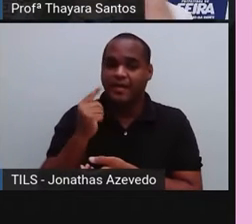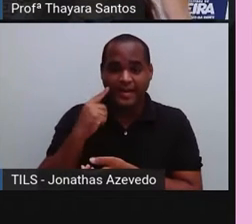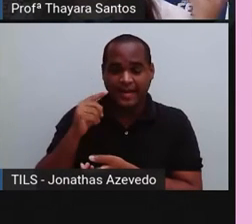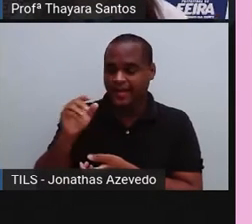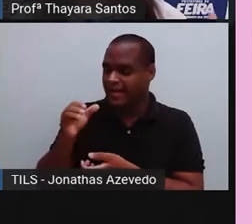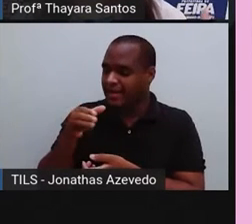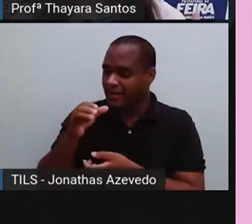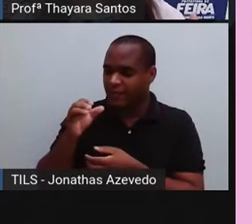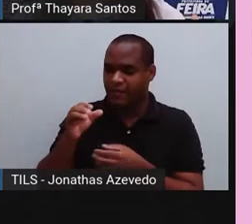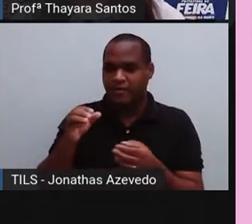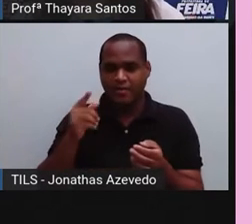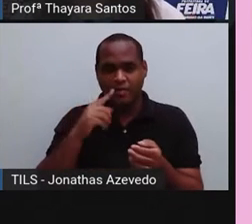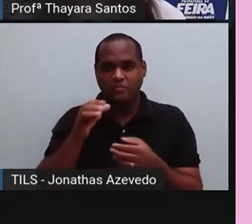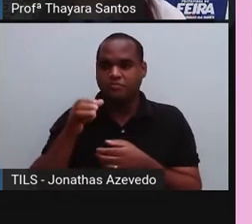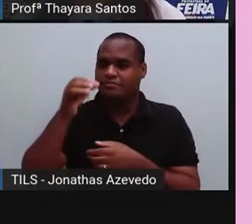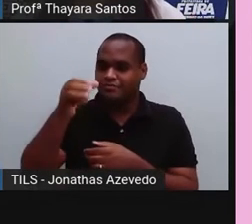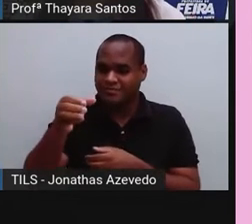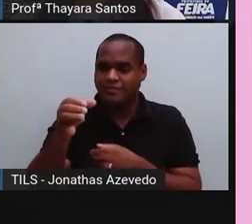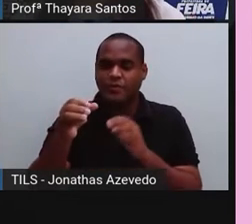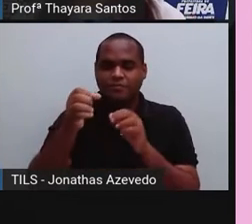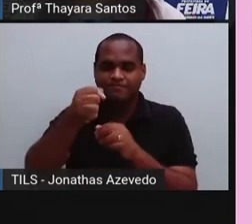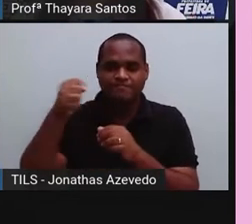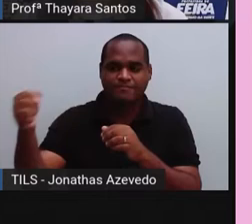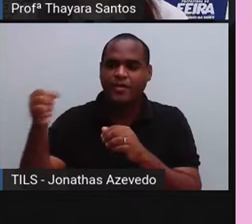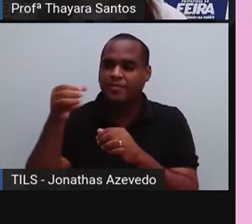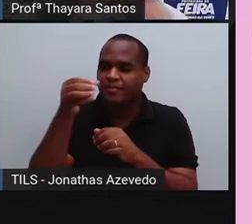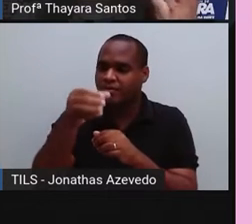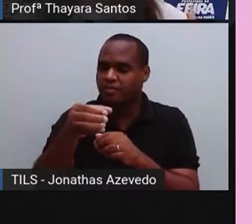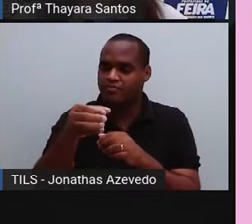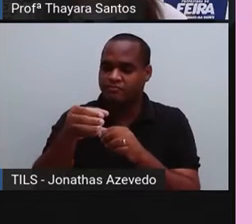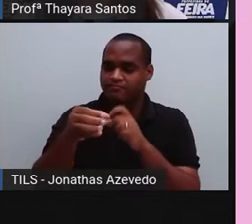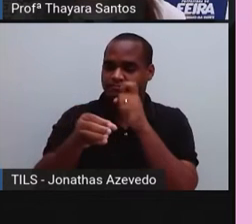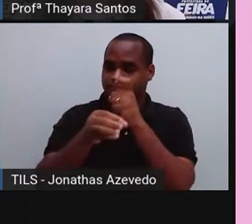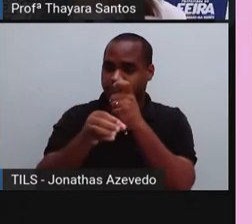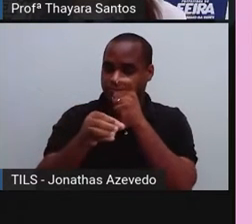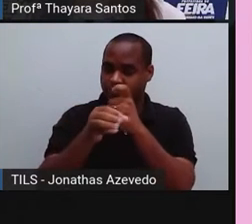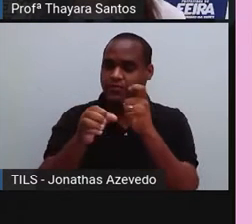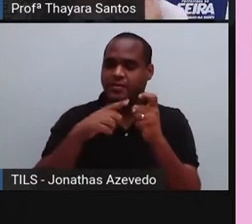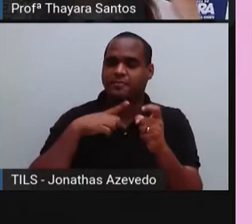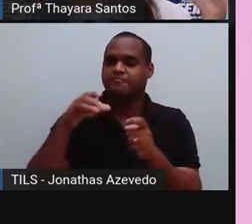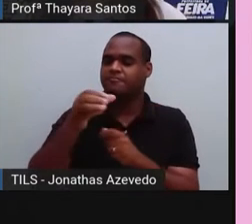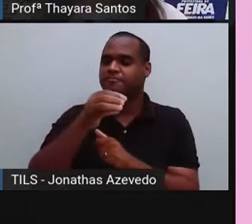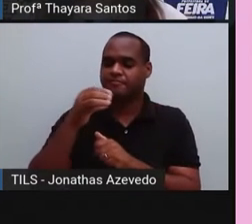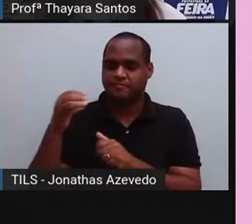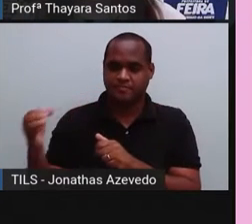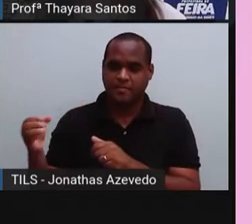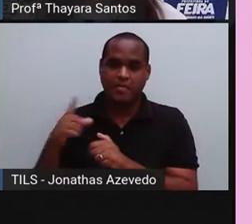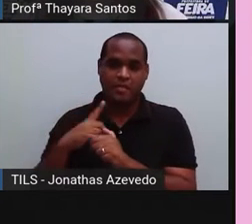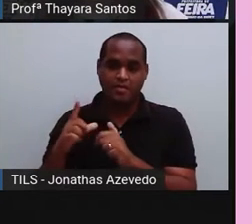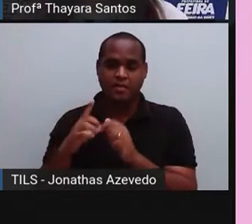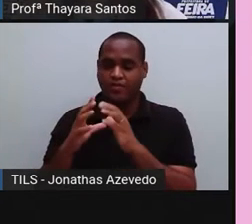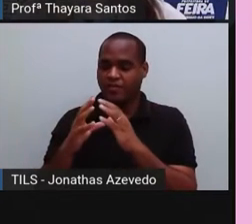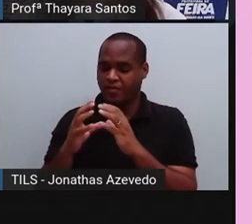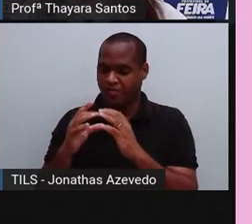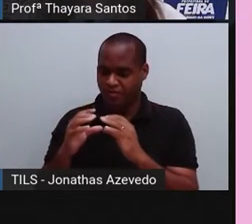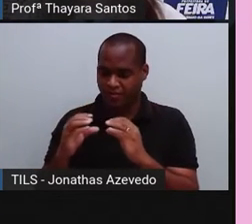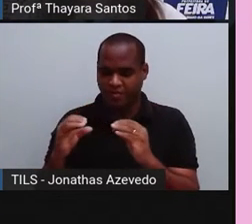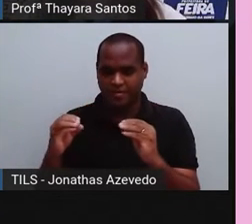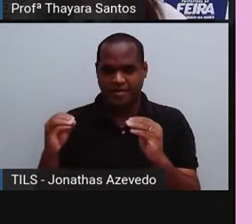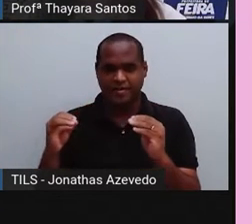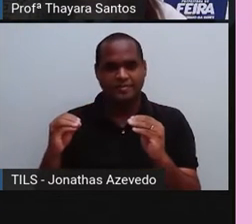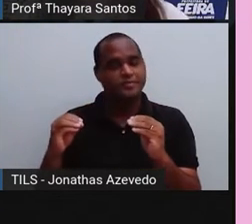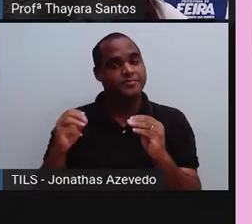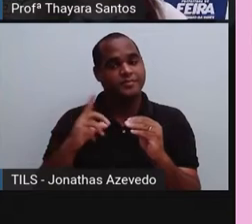água agora, boto no congelador. Essa água vai ficar congelada. Depois eu tiro essa água, descongelo. Eu só vou